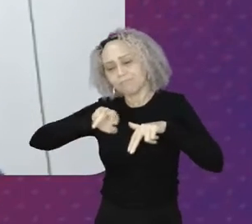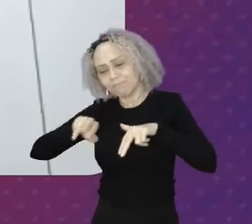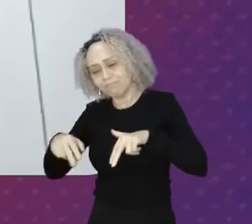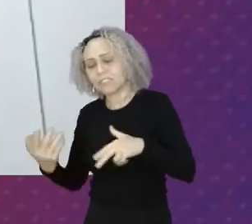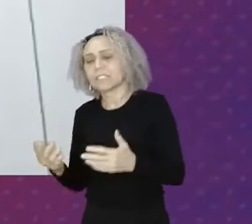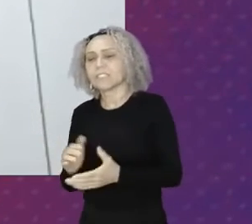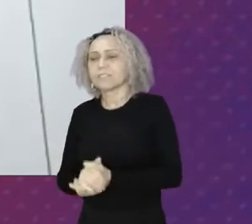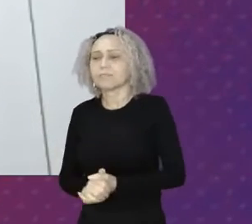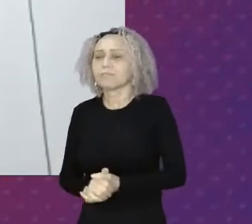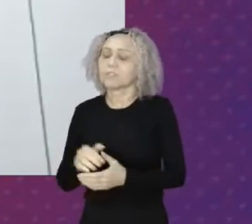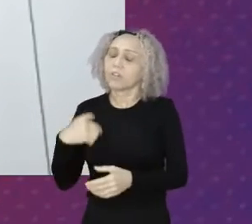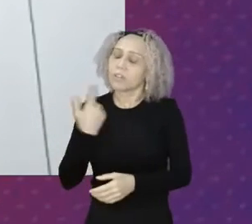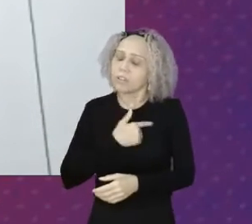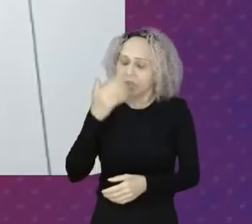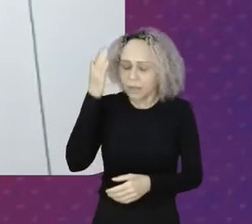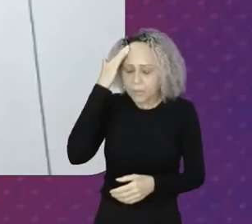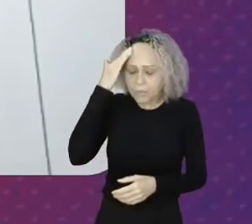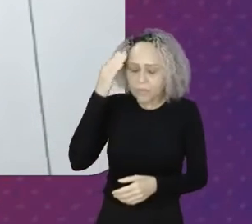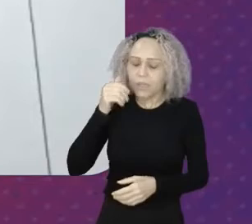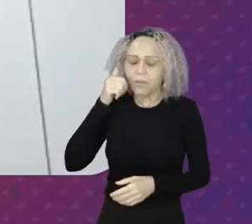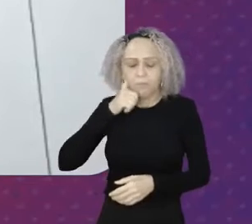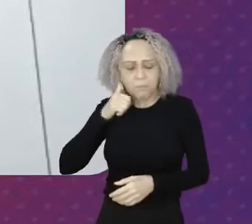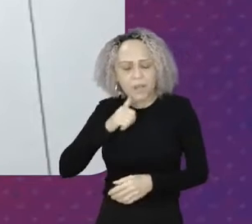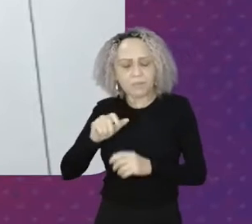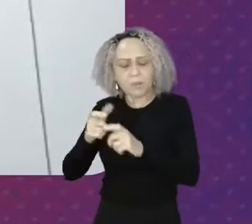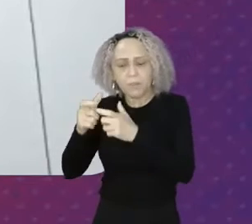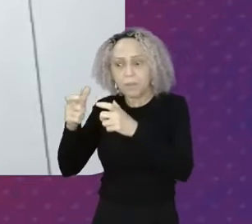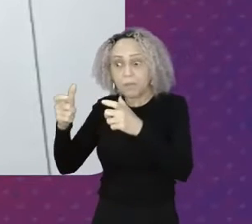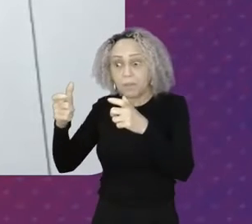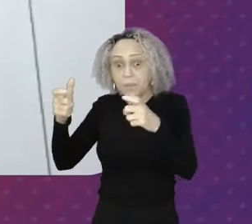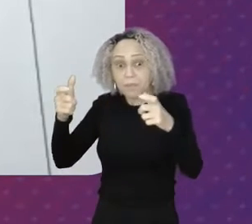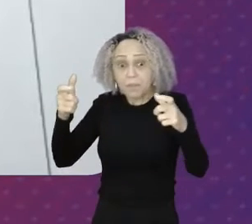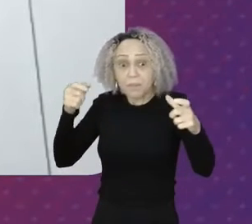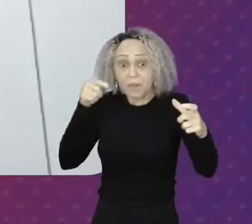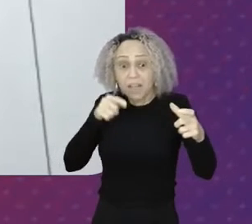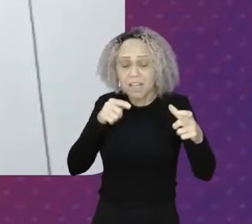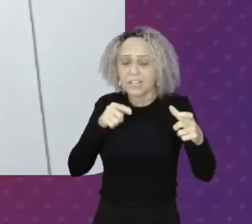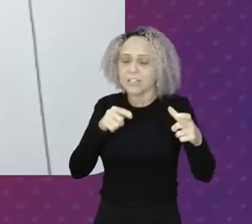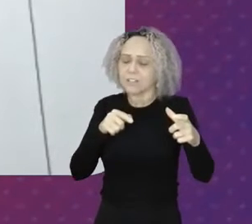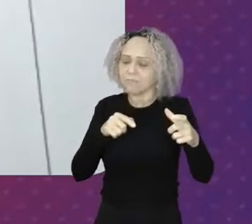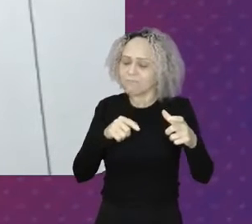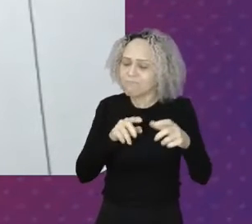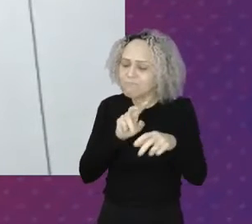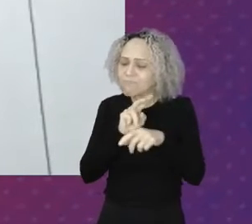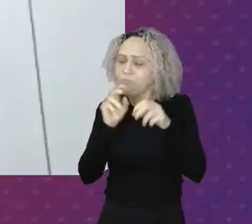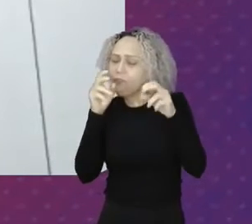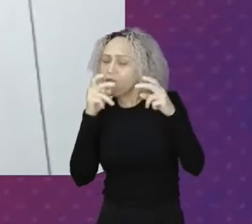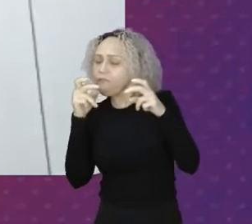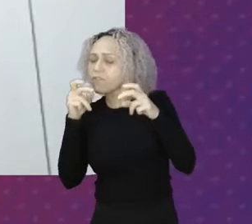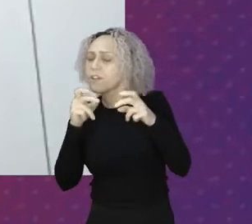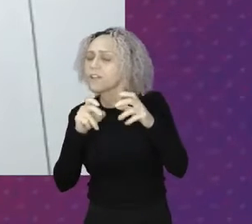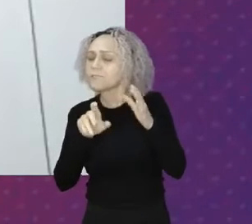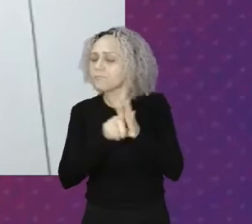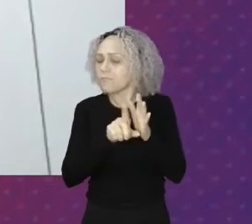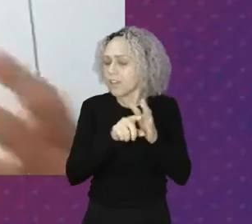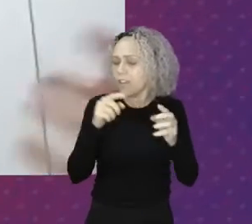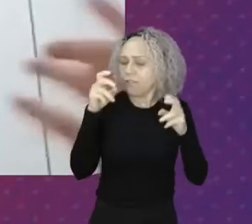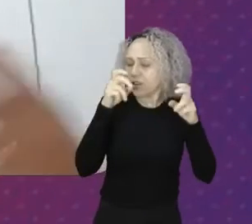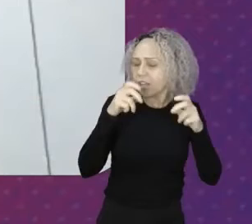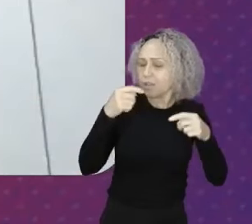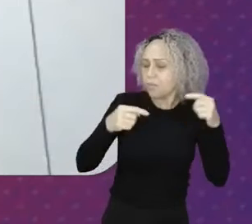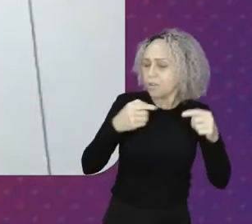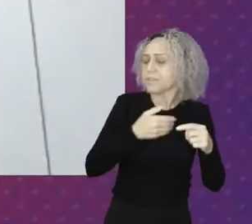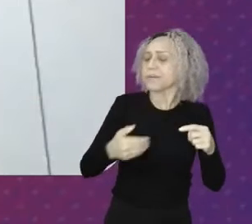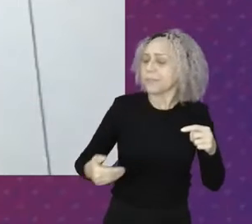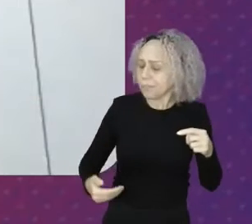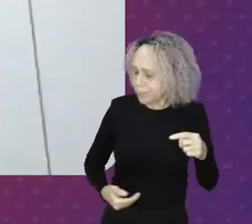também criando leis, mais mulheres fiscalizando, mais mulheres executando políticas públicas, mais a gente vai